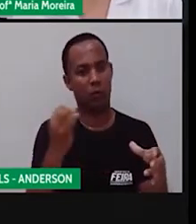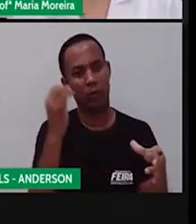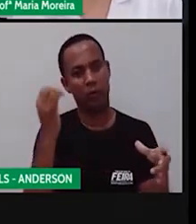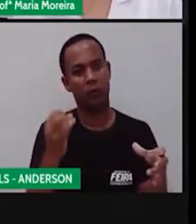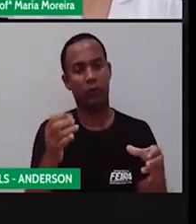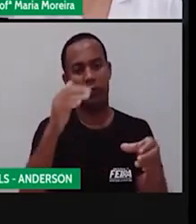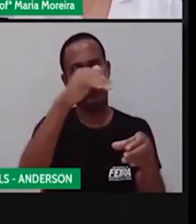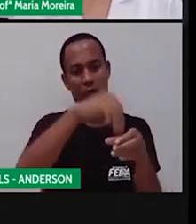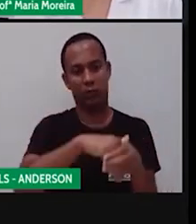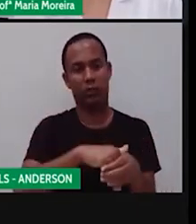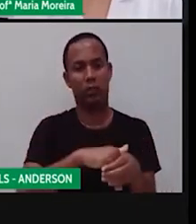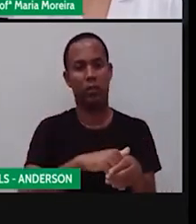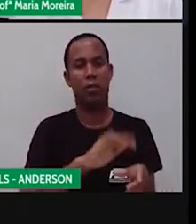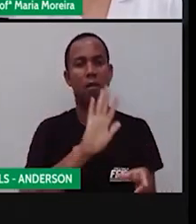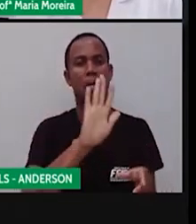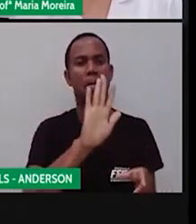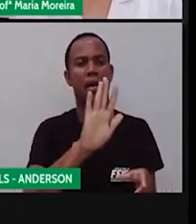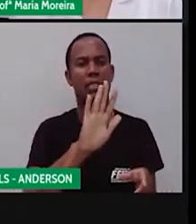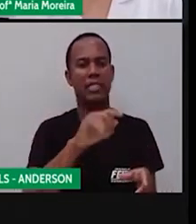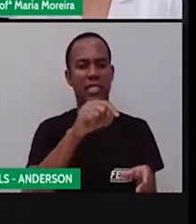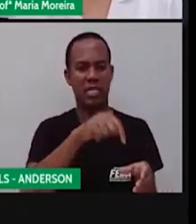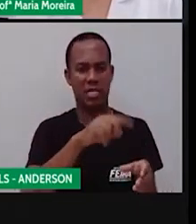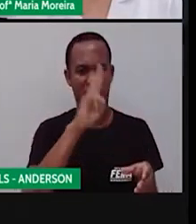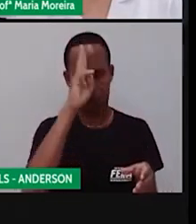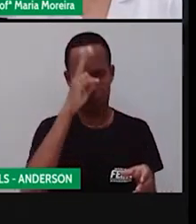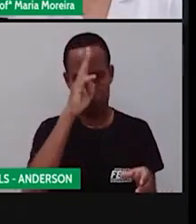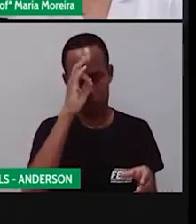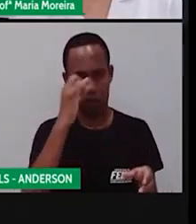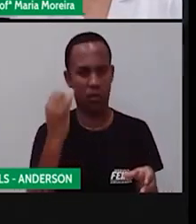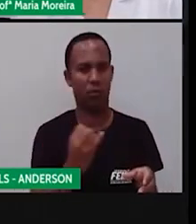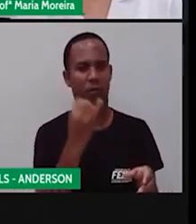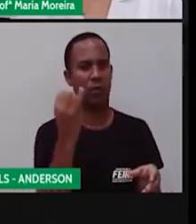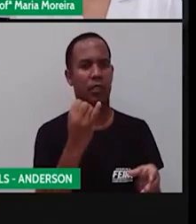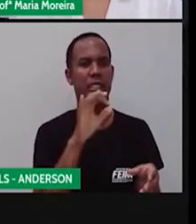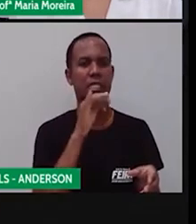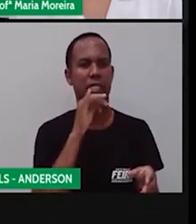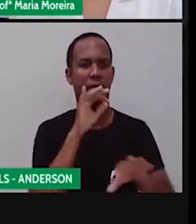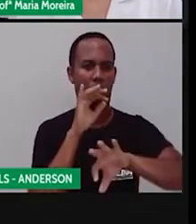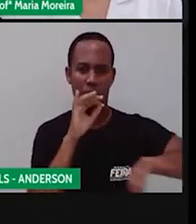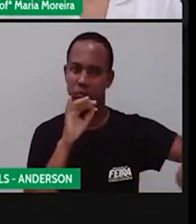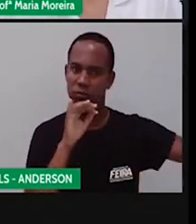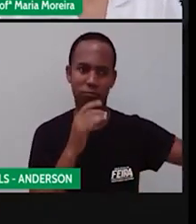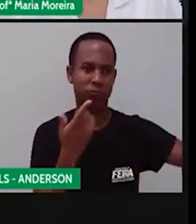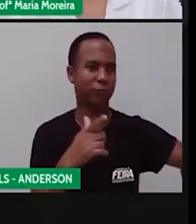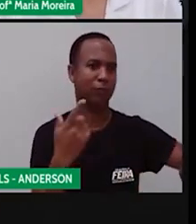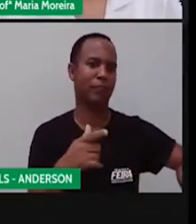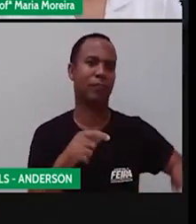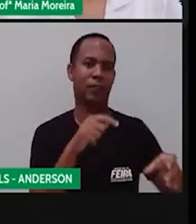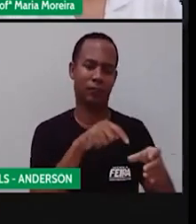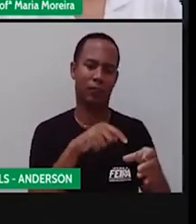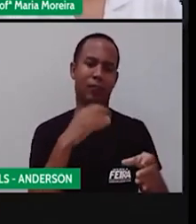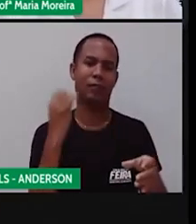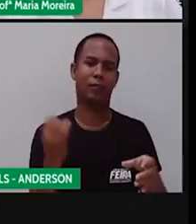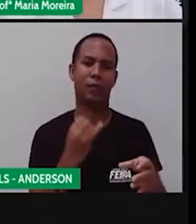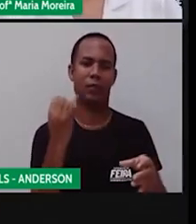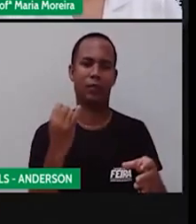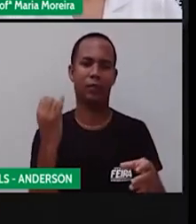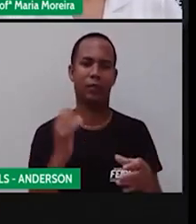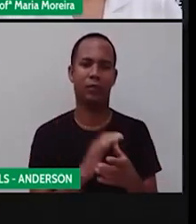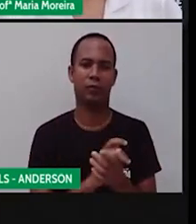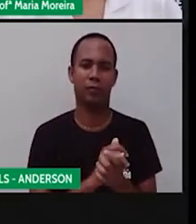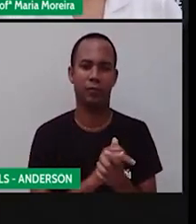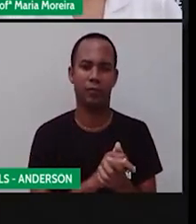fundamental. Porque sem eles, não tem história. Sem personagens tem história? Não tem. Tá?